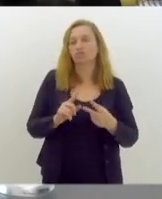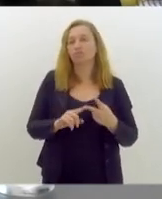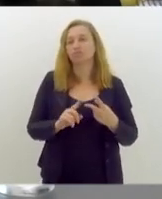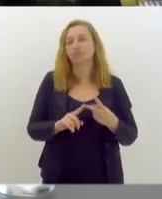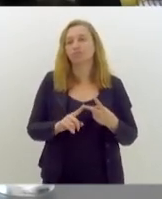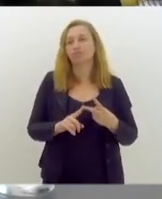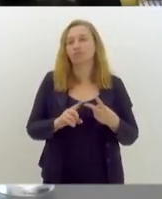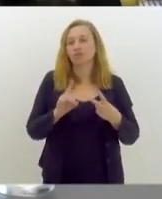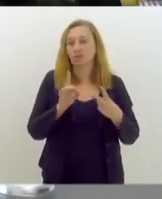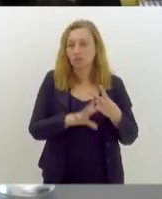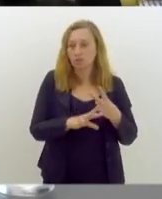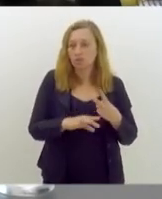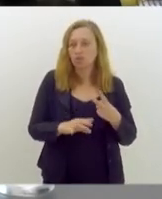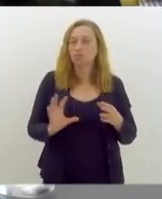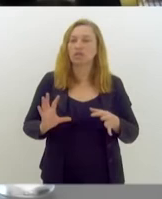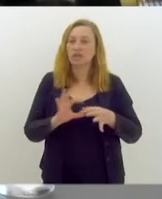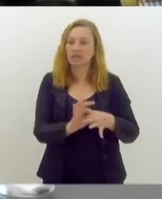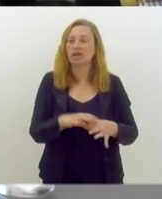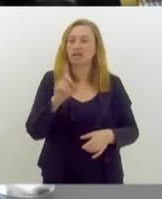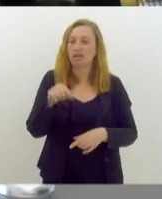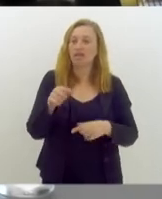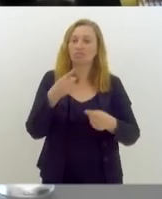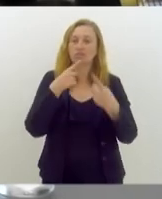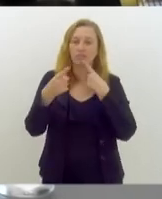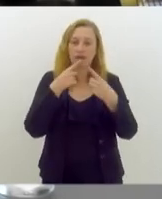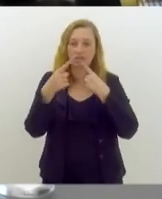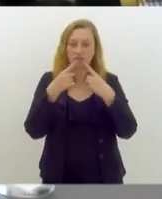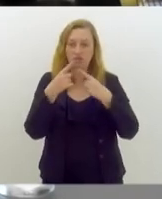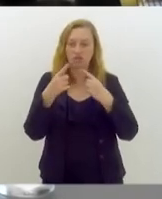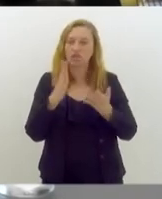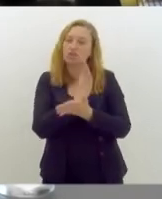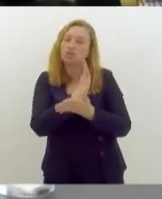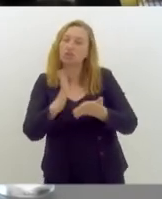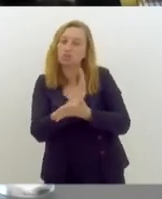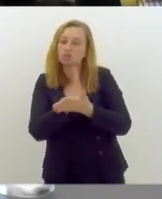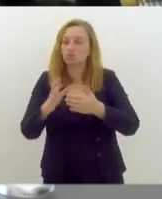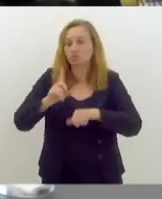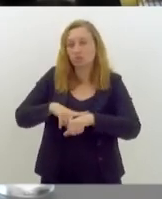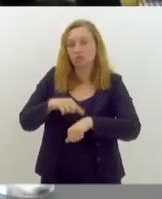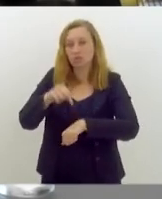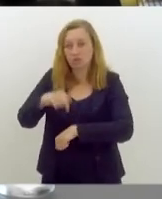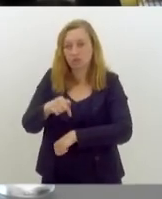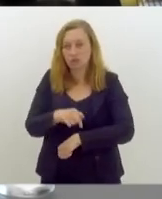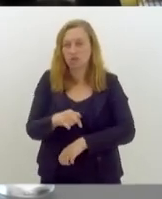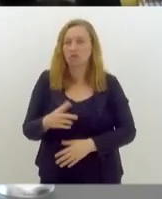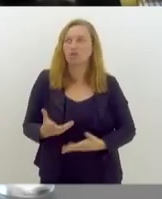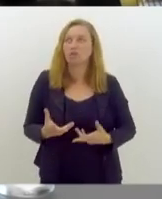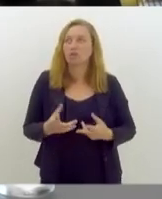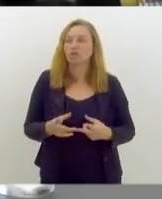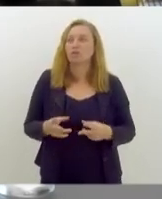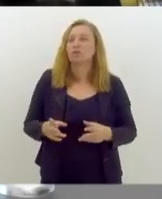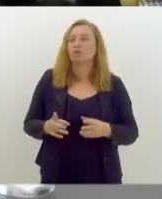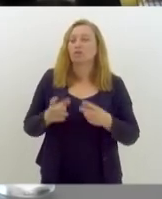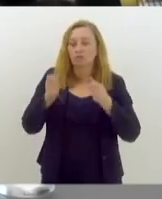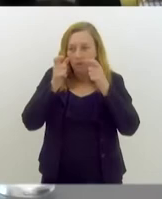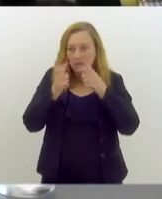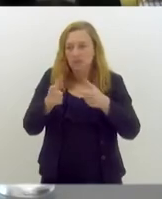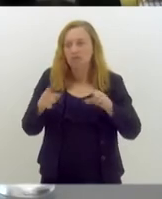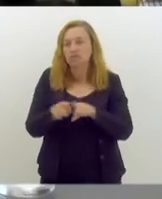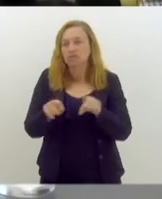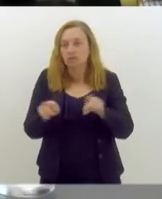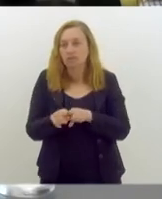ligada esta que é que é um debate que foi feito aqui em algumas oportunidades eu acho que merece uma queixamento também uma provocação também